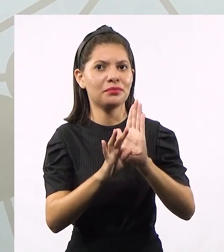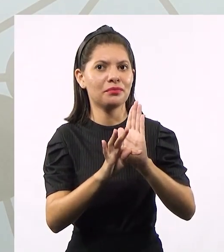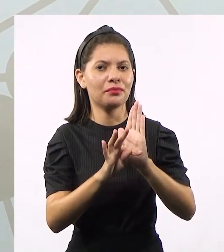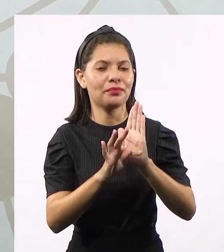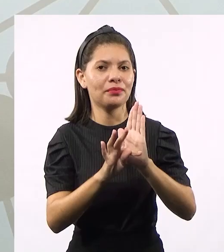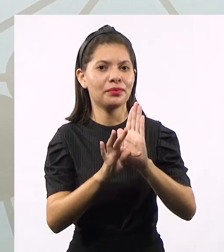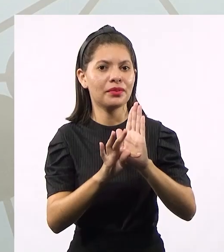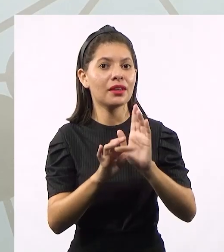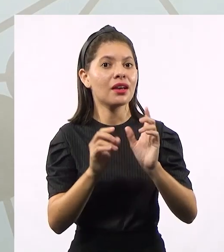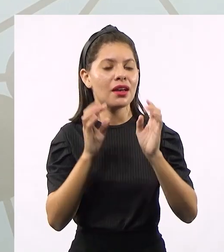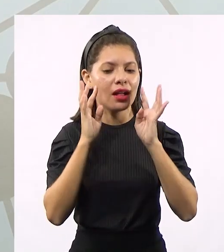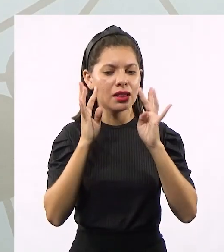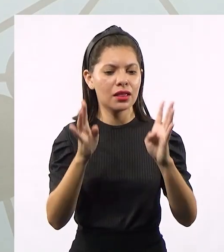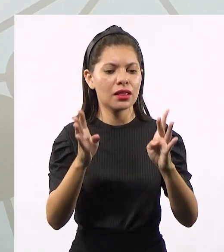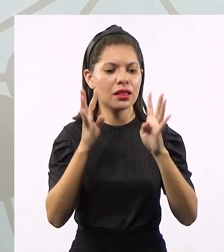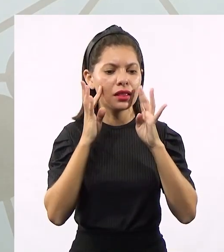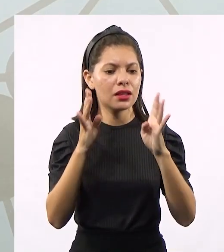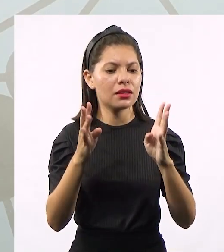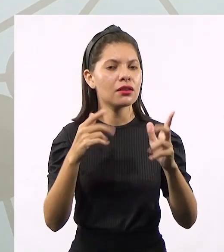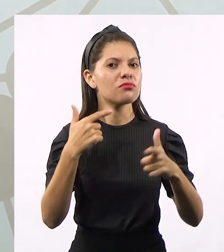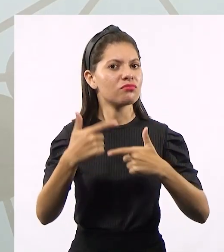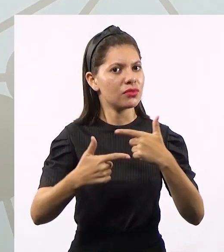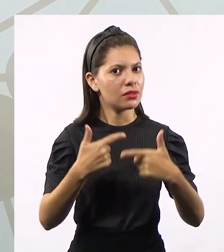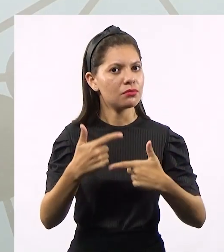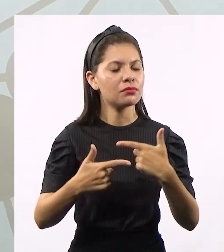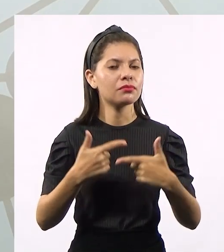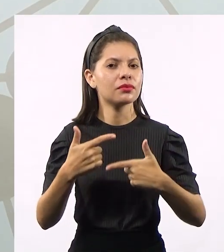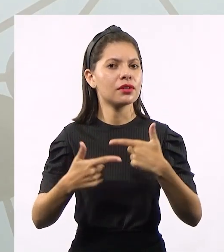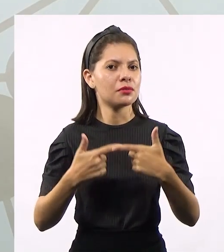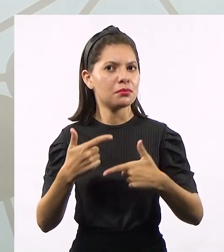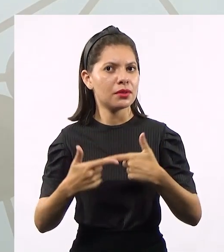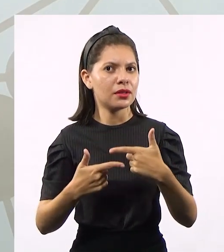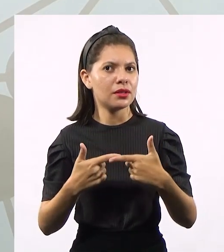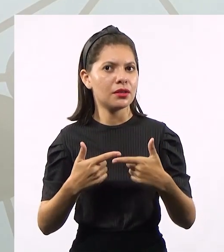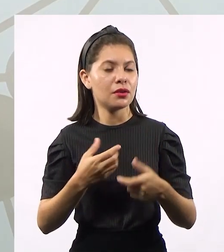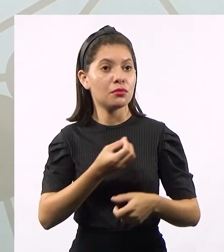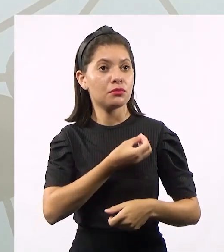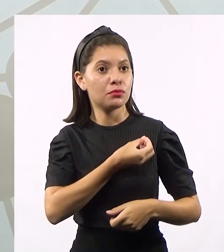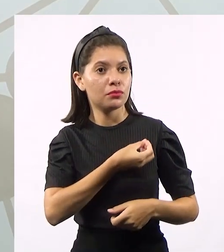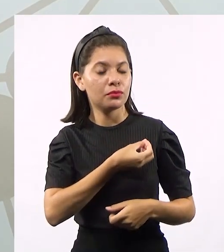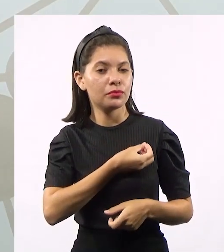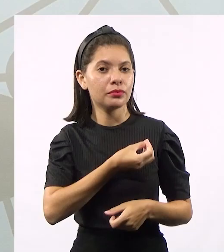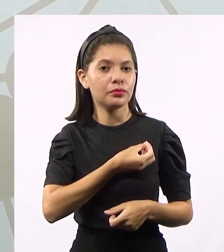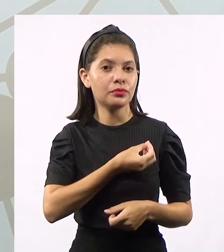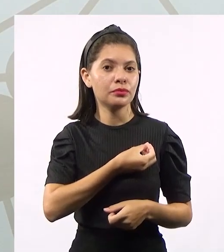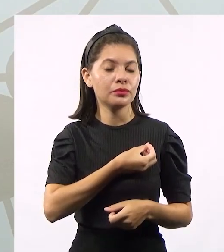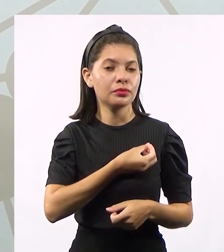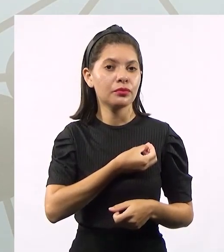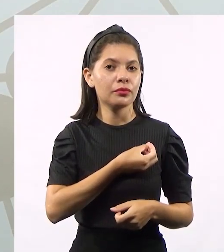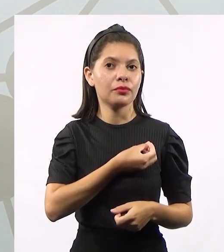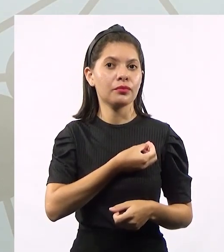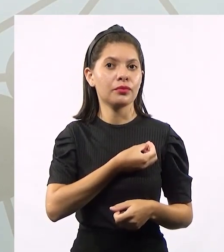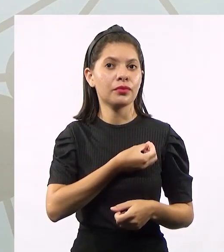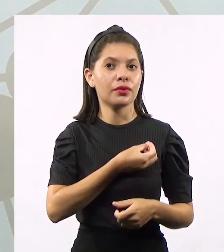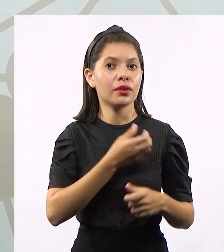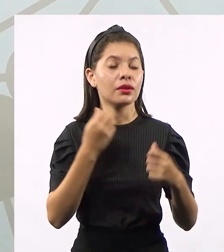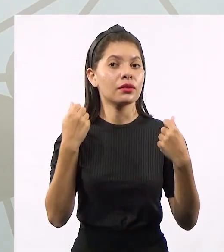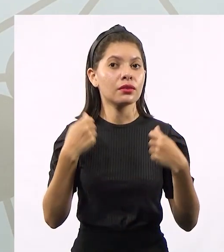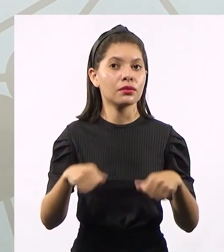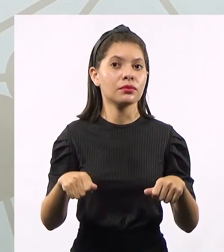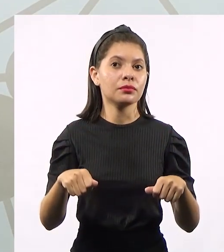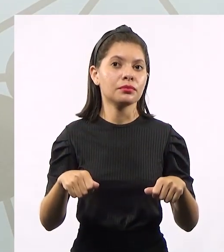essa atenção de que você vai ter esse trabalho. Quando a gente trabalha por faixas, né, que foi o que o professor falou, a gente consegue